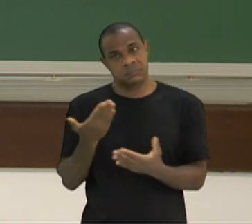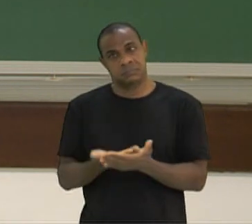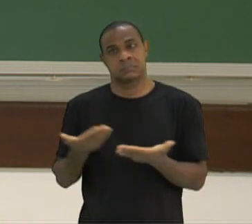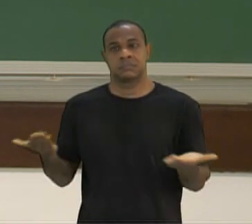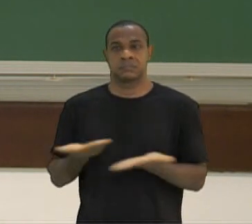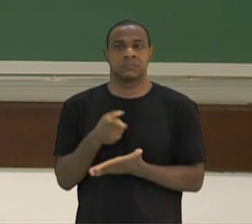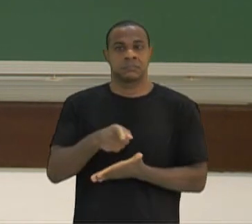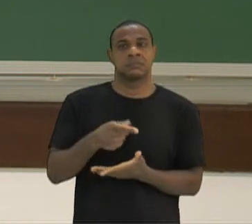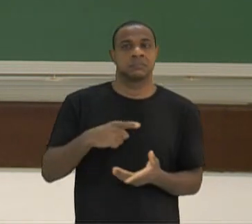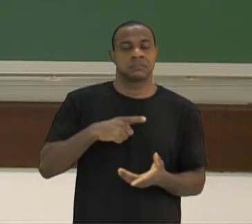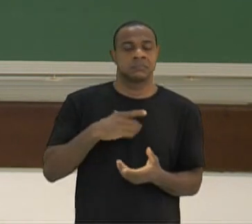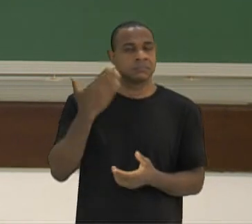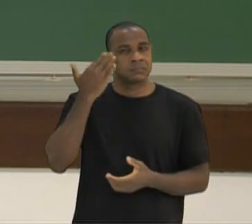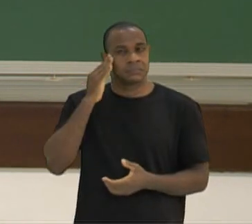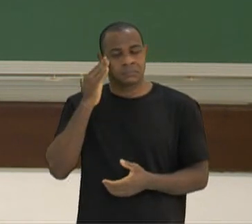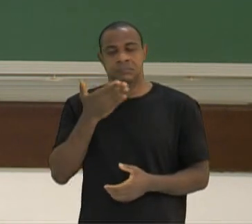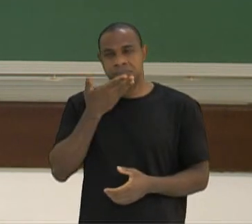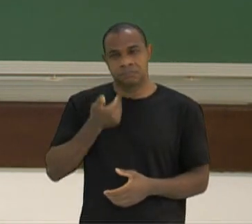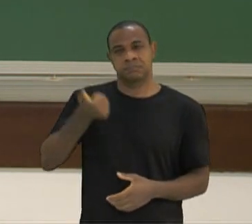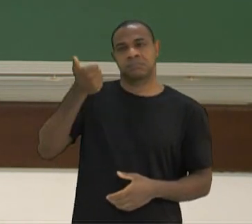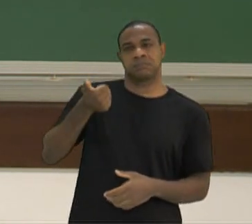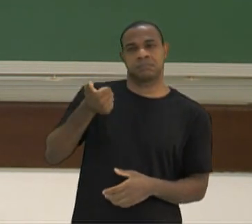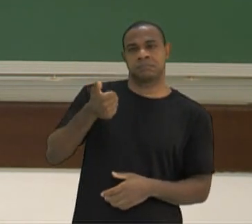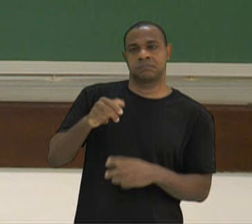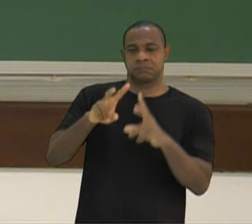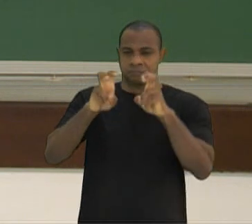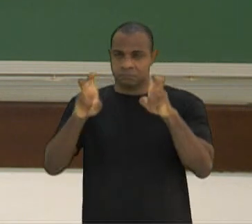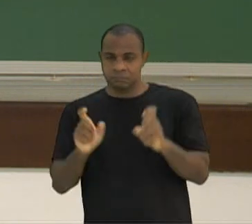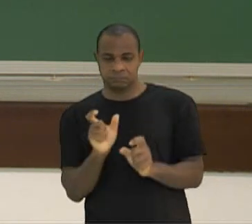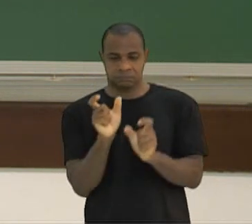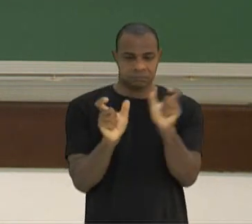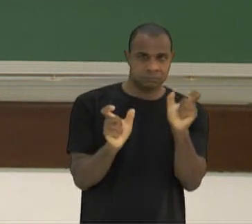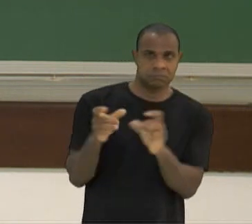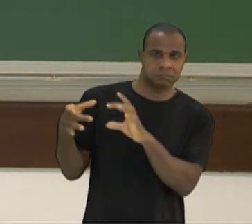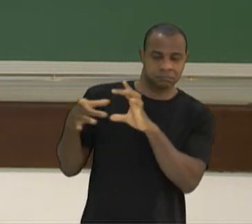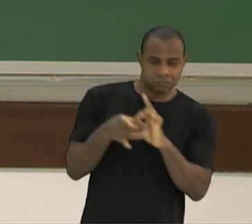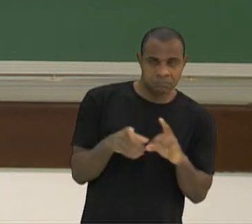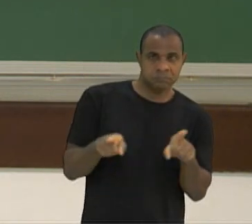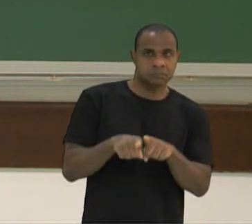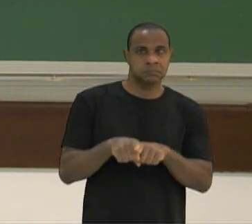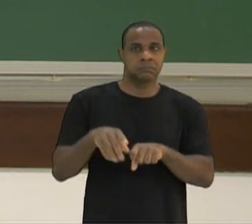para que vocês tenham um entendimento melhor desses termos, desse contexto e